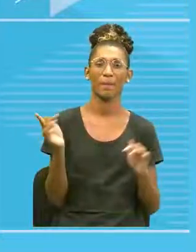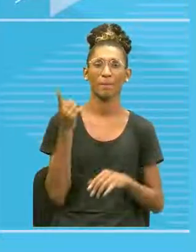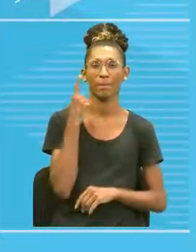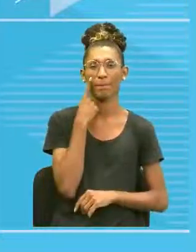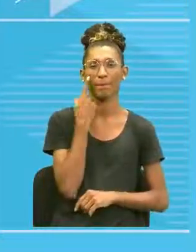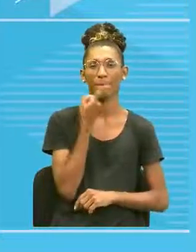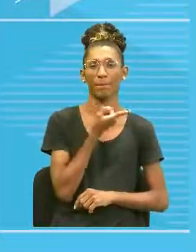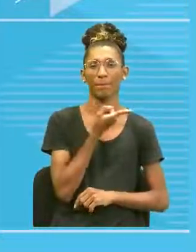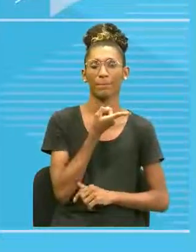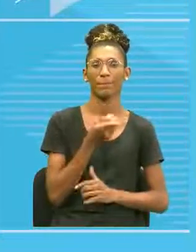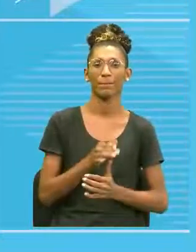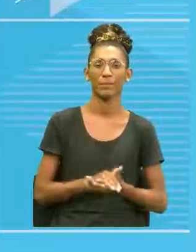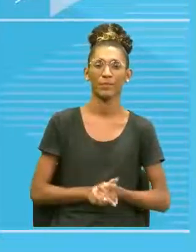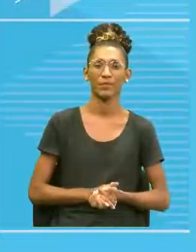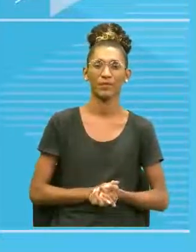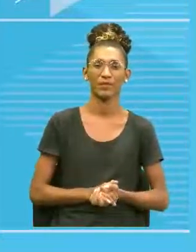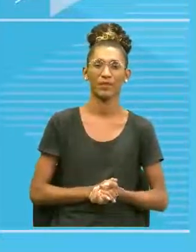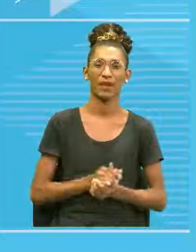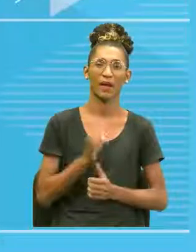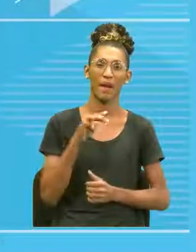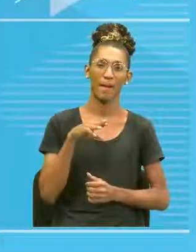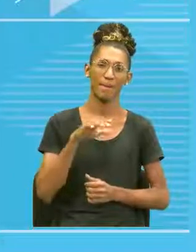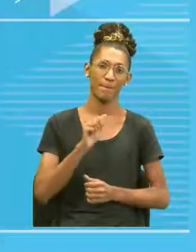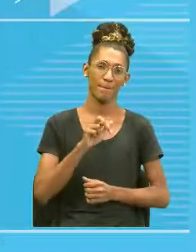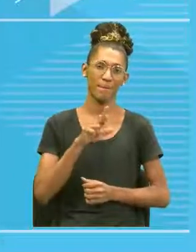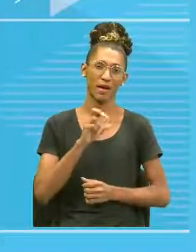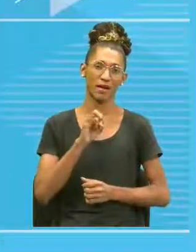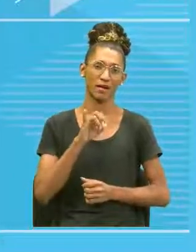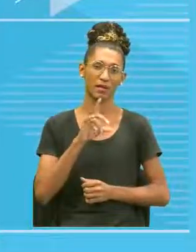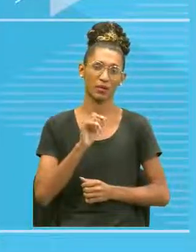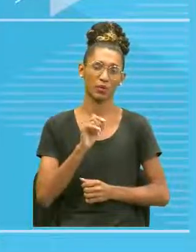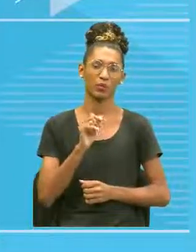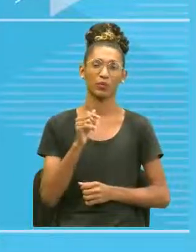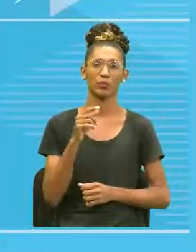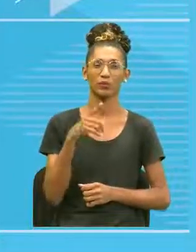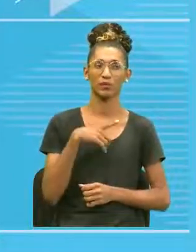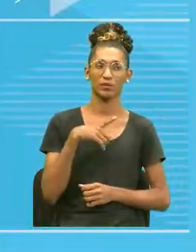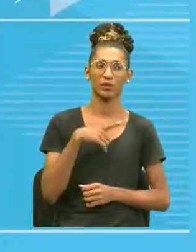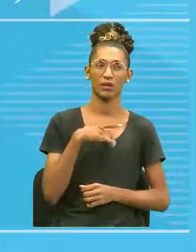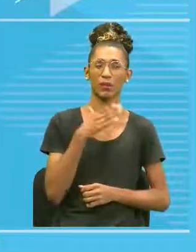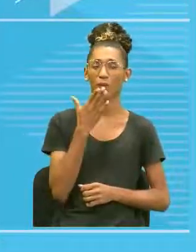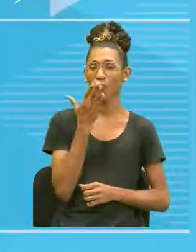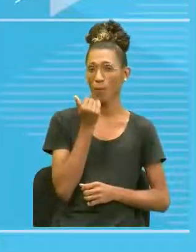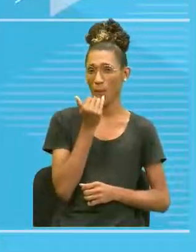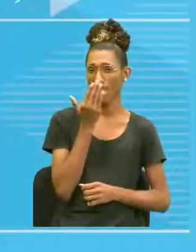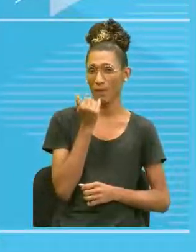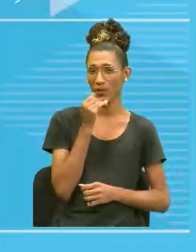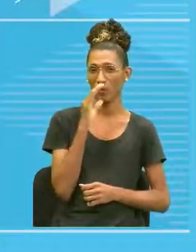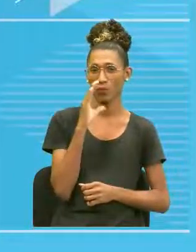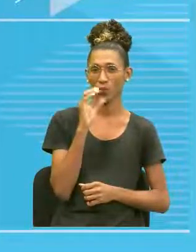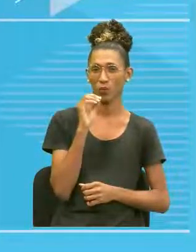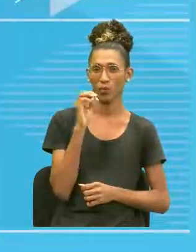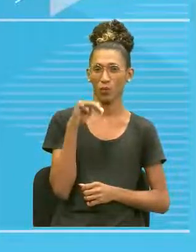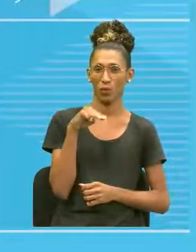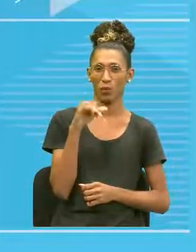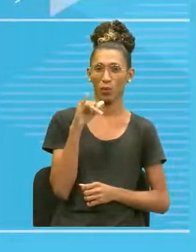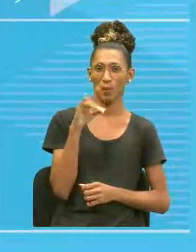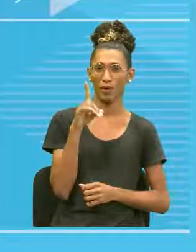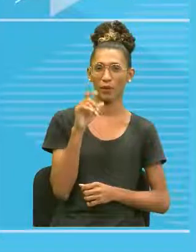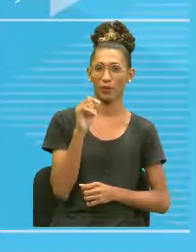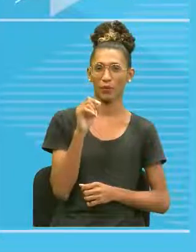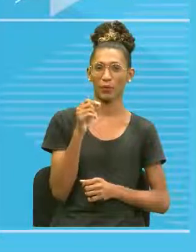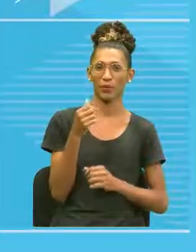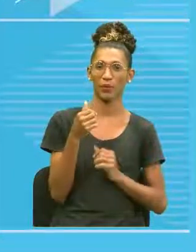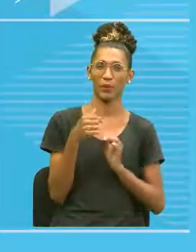rhastion então Mário havia comido ou tinha comido muito antes de jogar